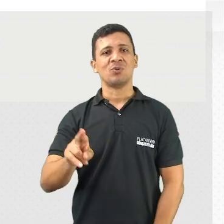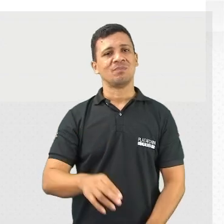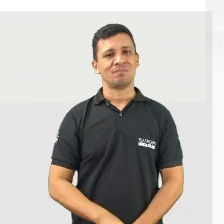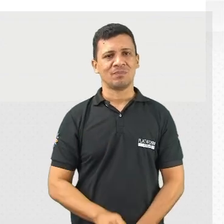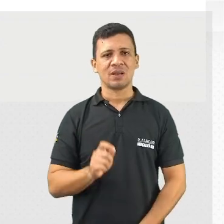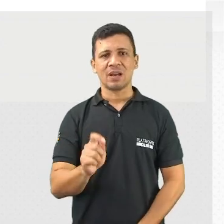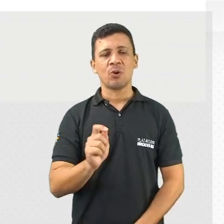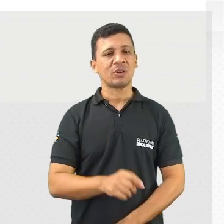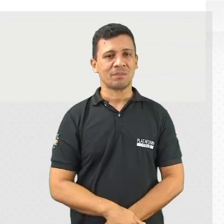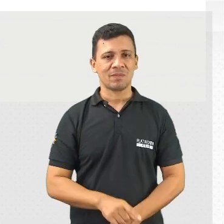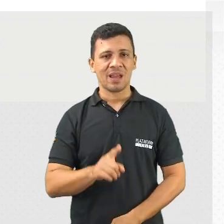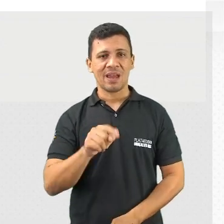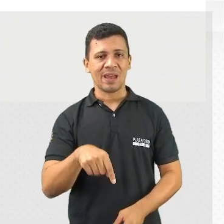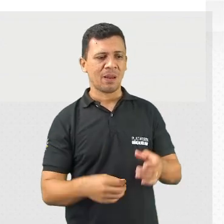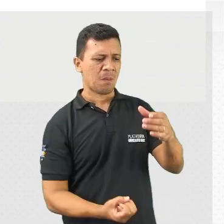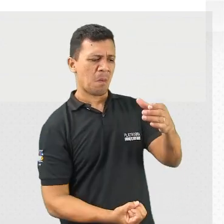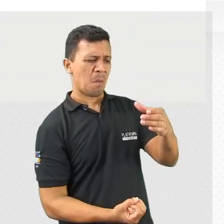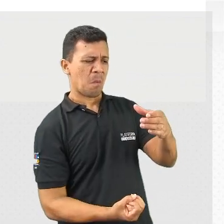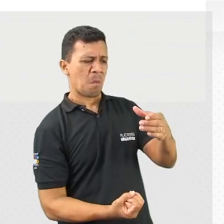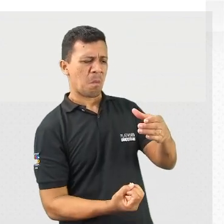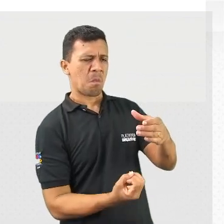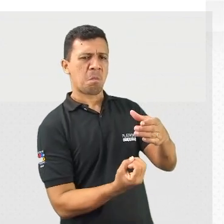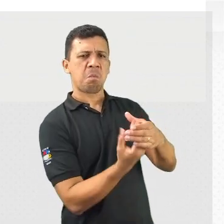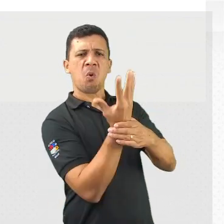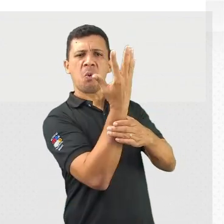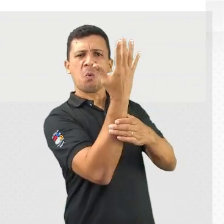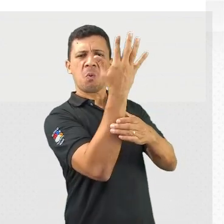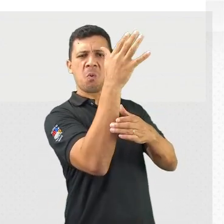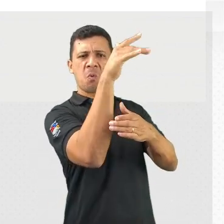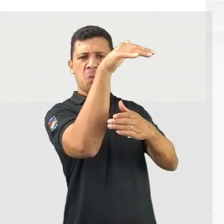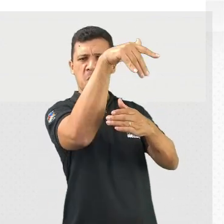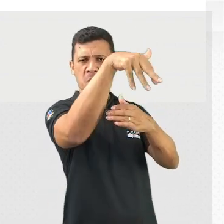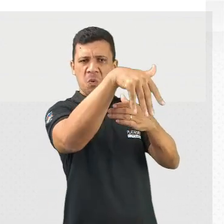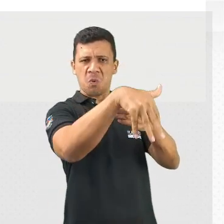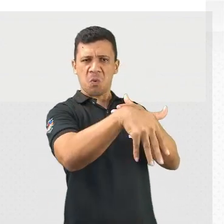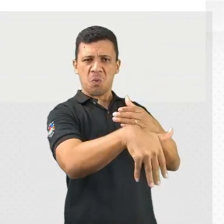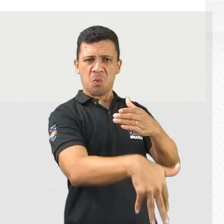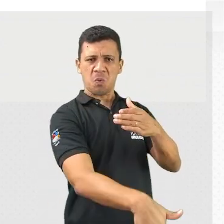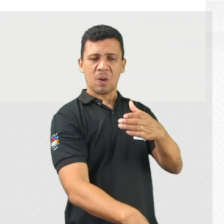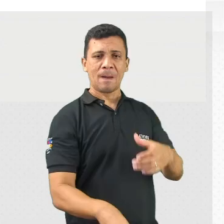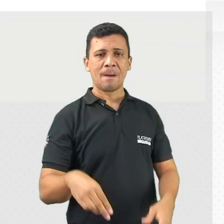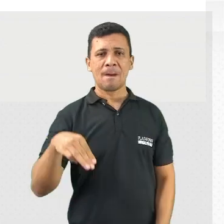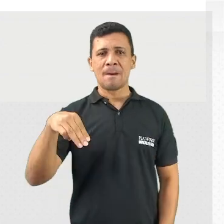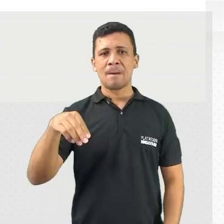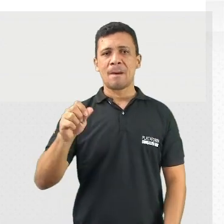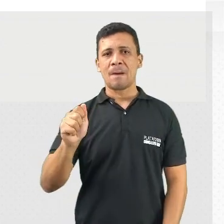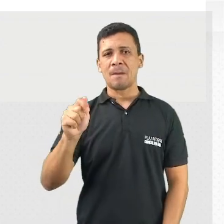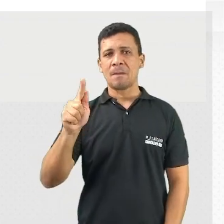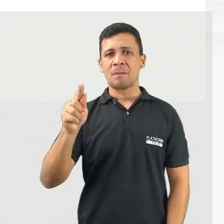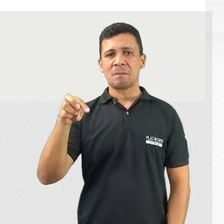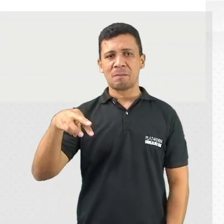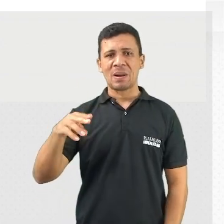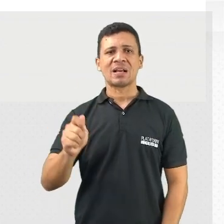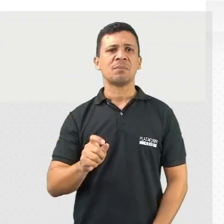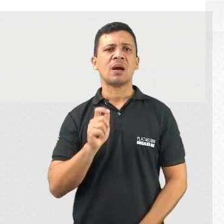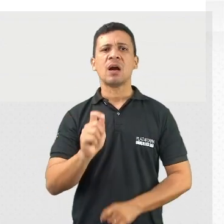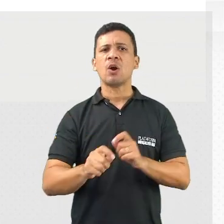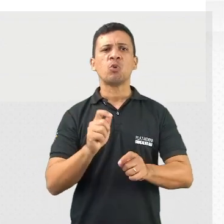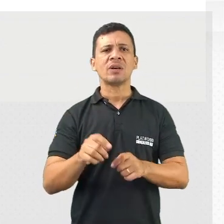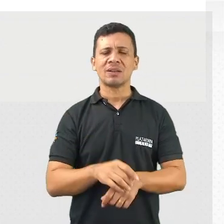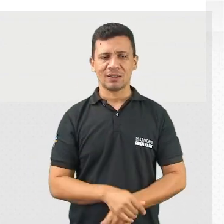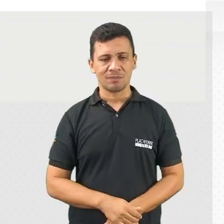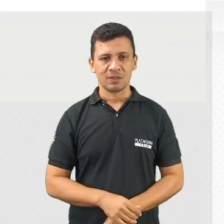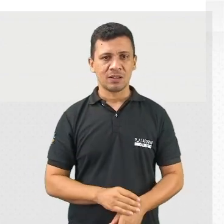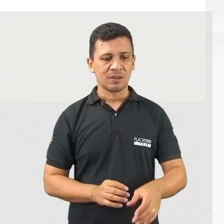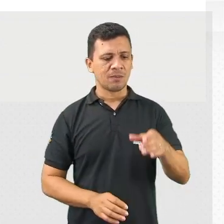seria o quê? Uma erupção vulcânica. O que é uma erupção vulcânica? O que é esse magma, essa lava que sai do manto, gente? É justamente quando se abre